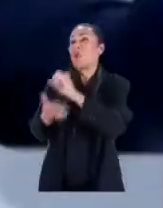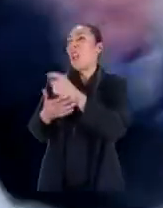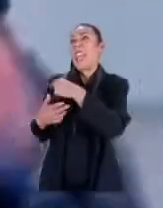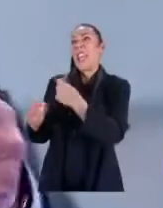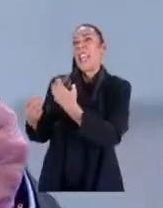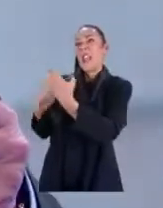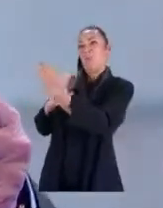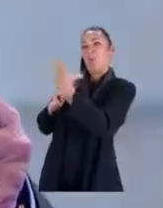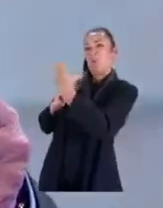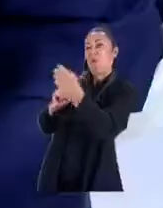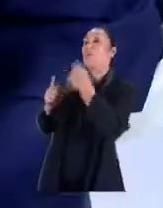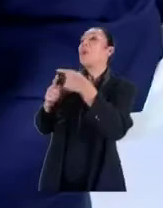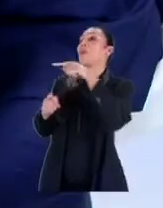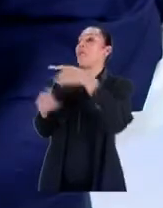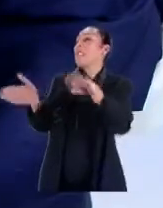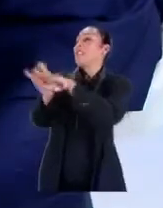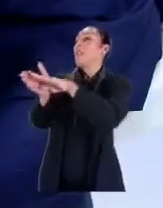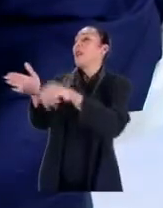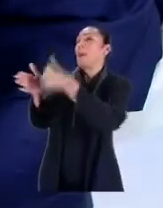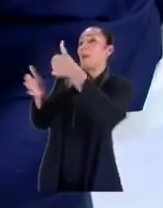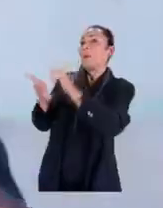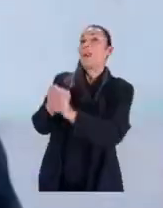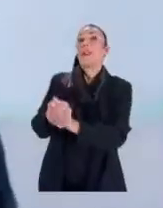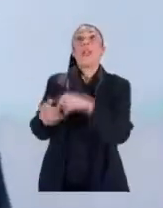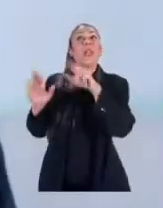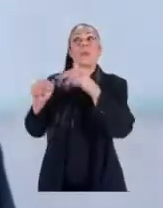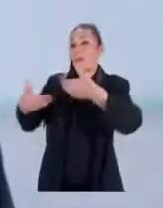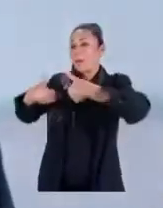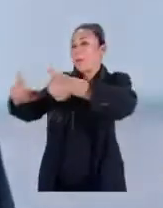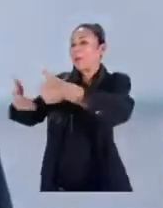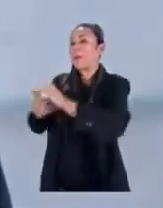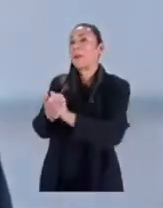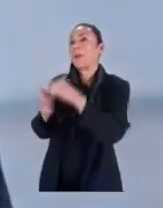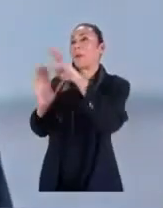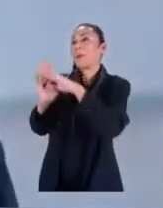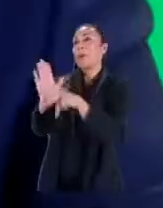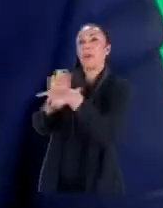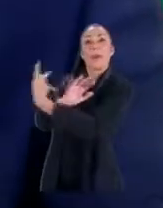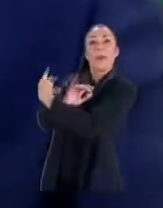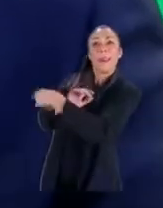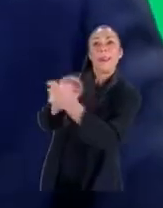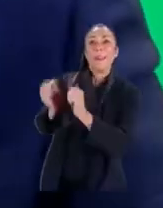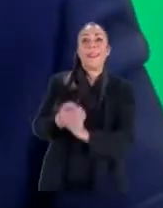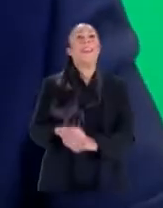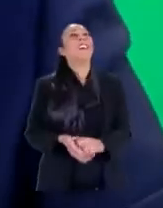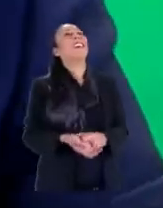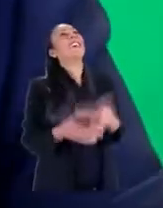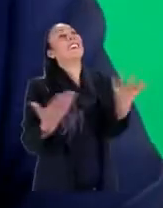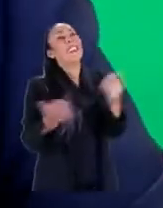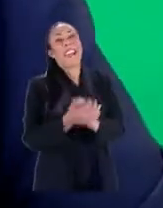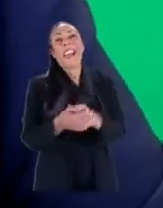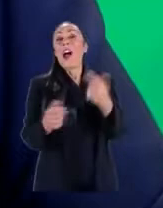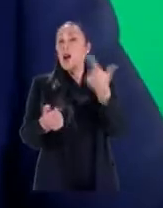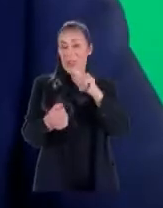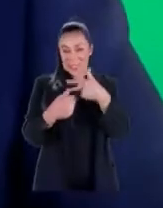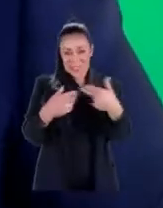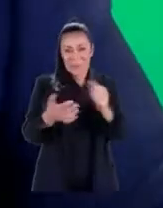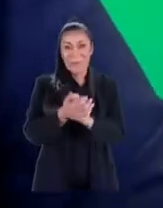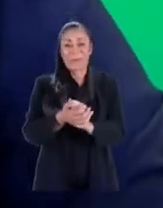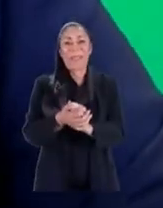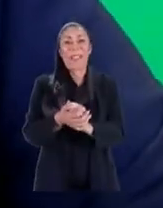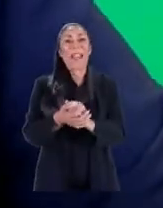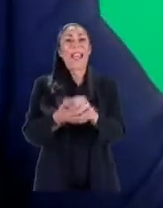comigo, porque você chegou primeiro, sabe? E nunca mais me convidou para o programa dele, coitado. Eu quero saber uma coisa, Lula.